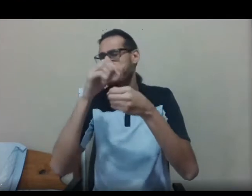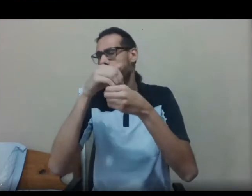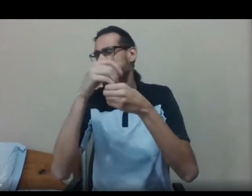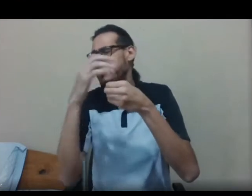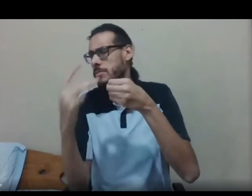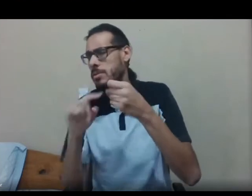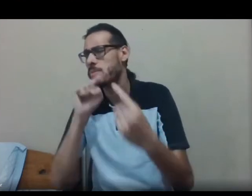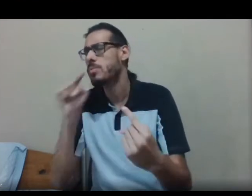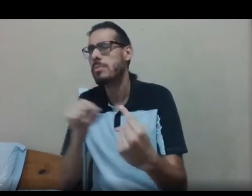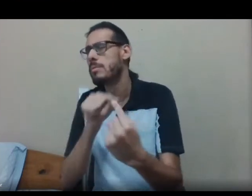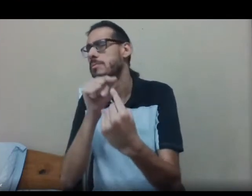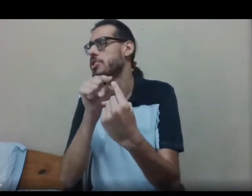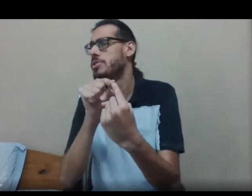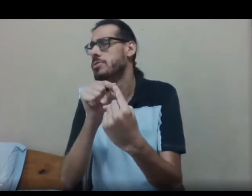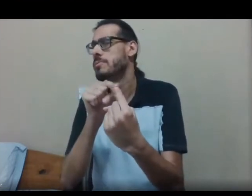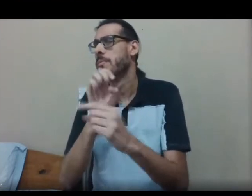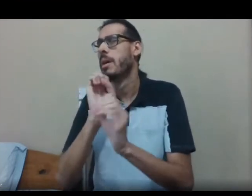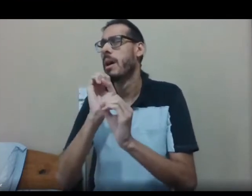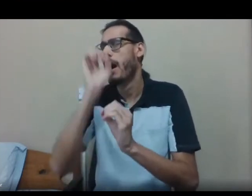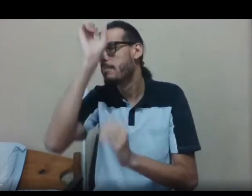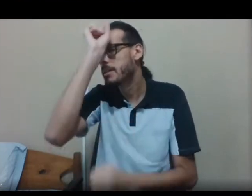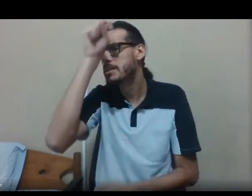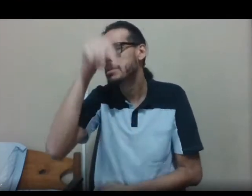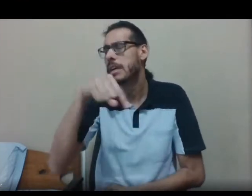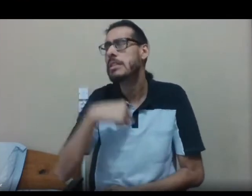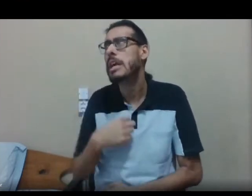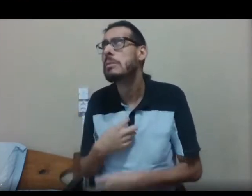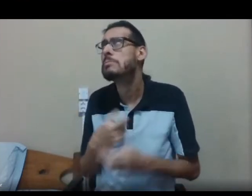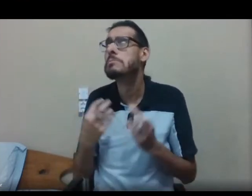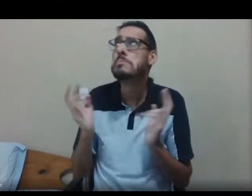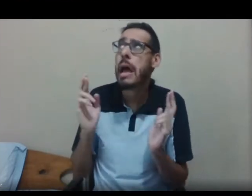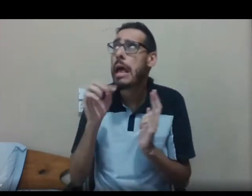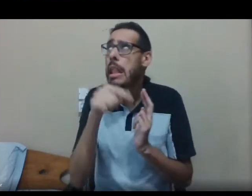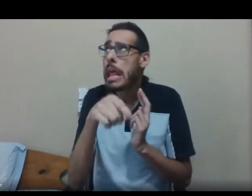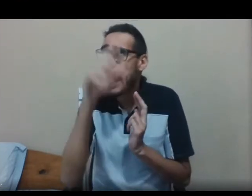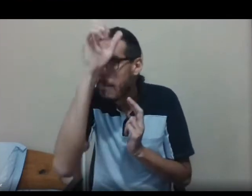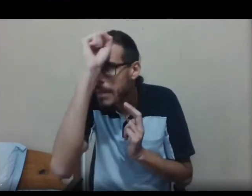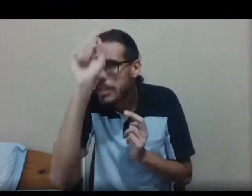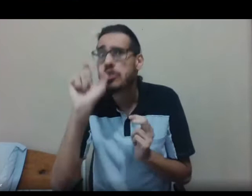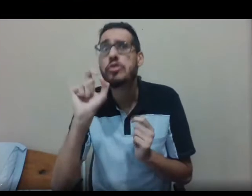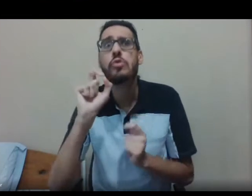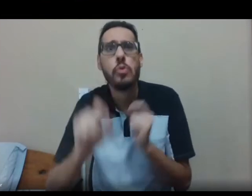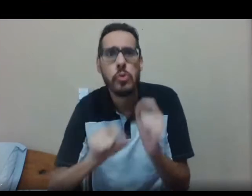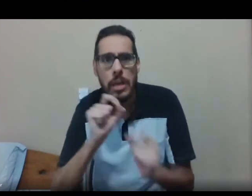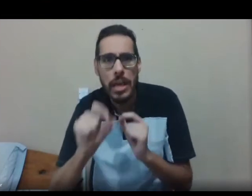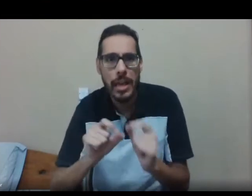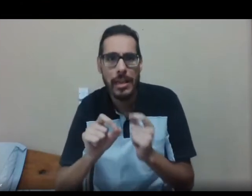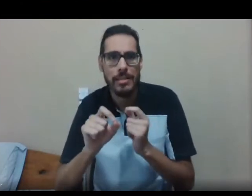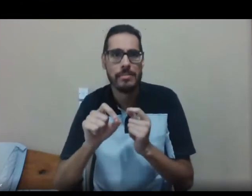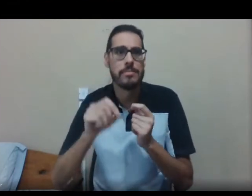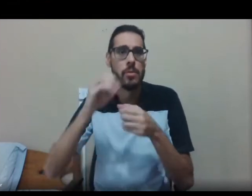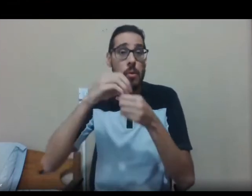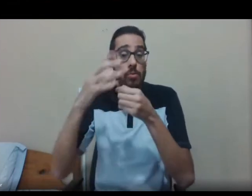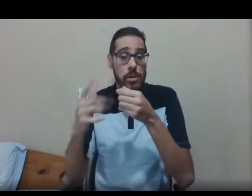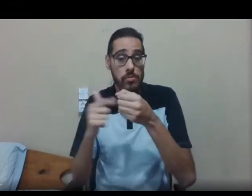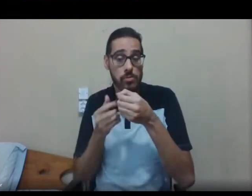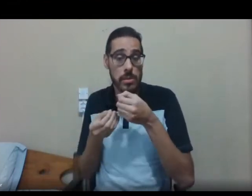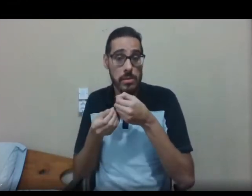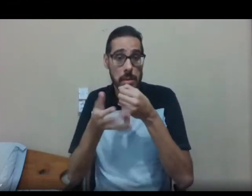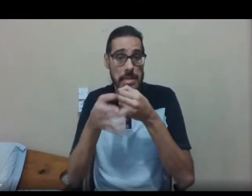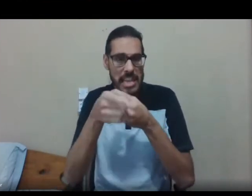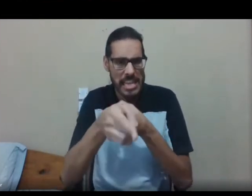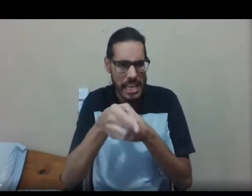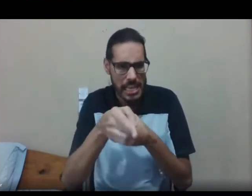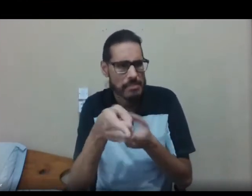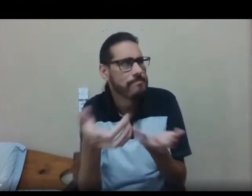se aproprie para cada conteúdo desse. E aí para cada, tendo essa clareza